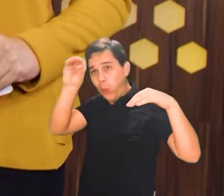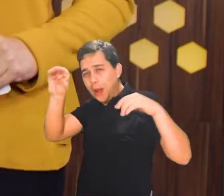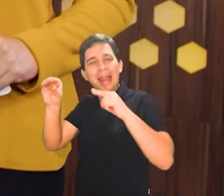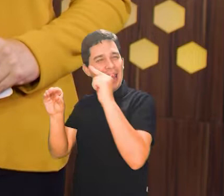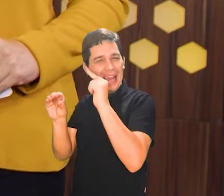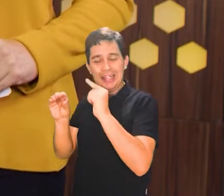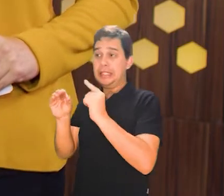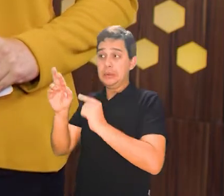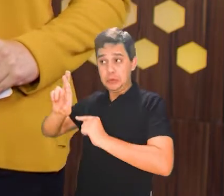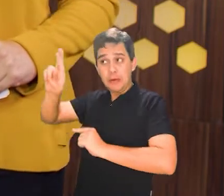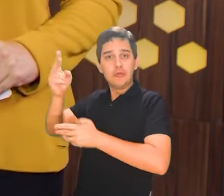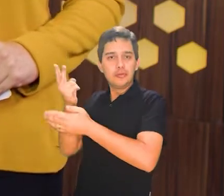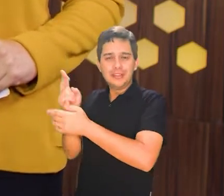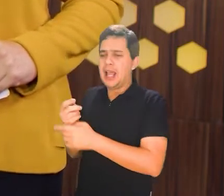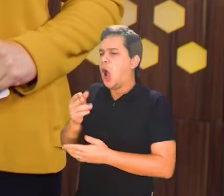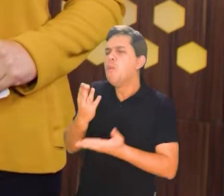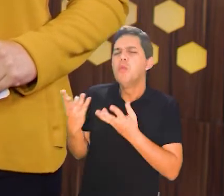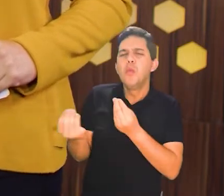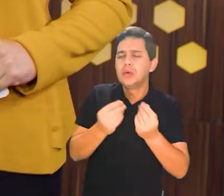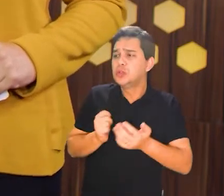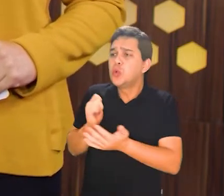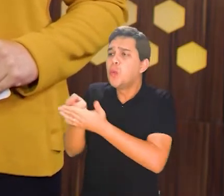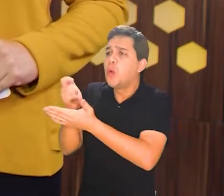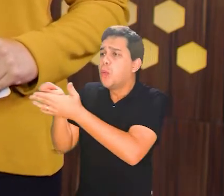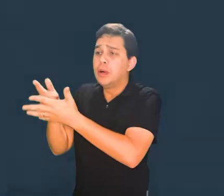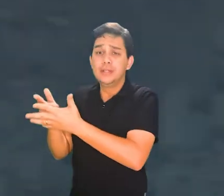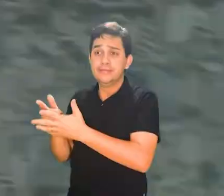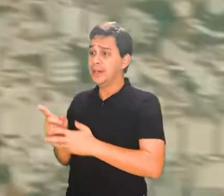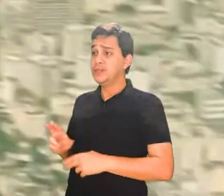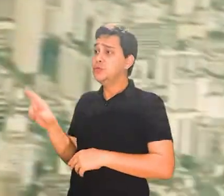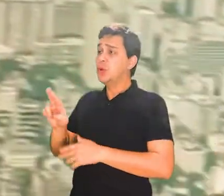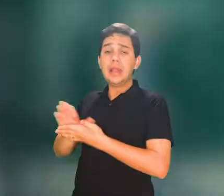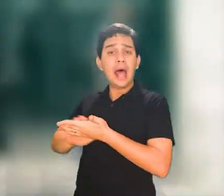clientes que não utilizaram o serviço. Confira.